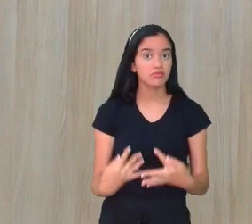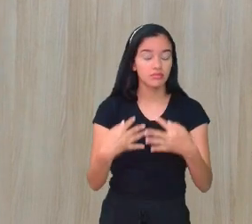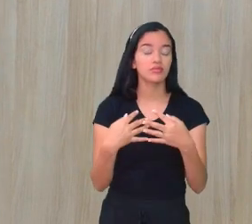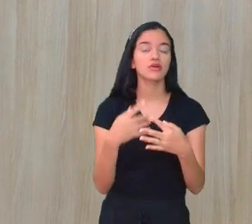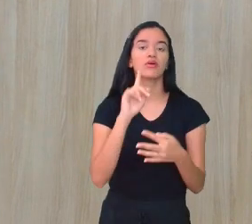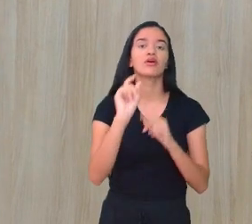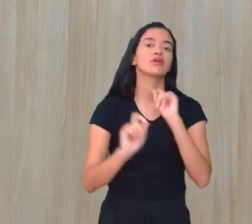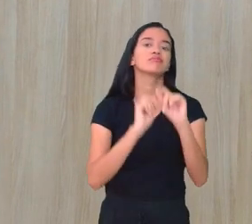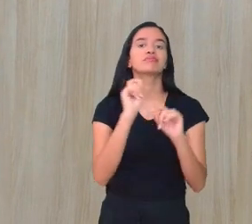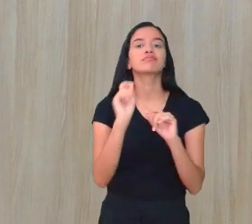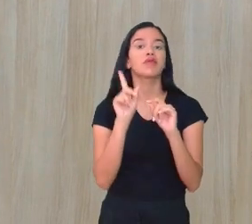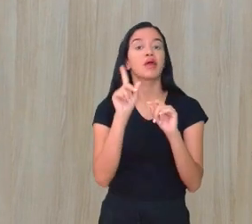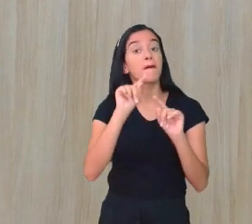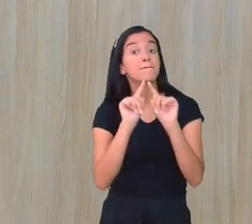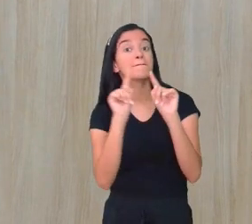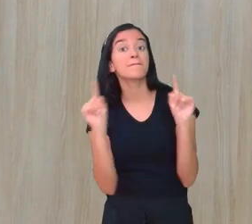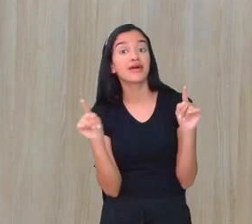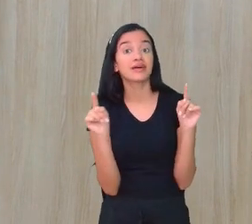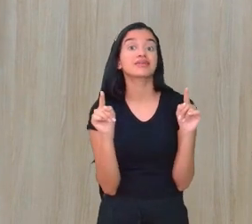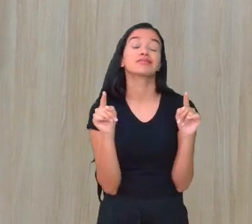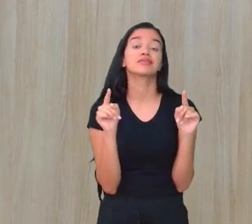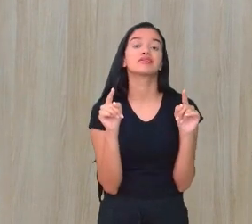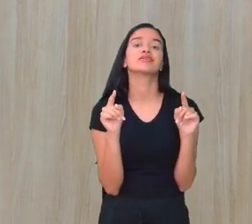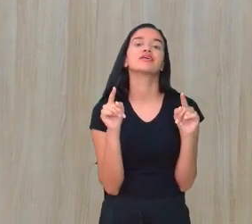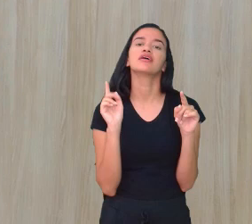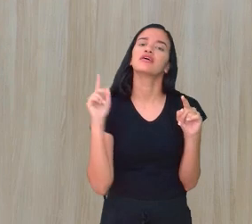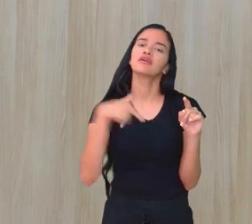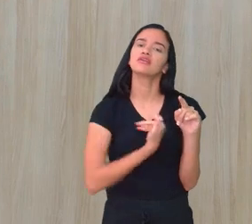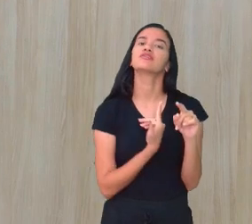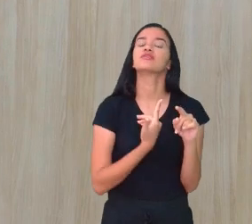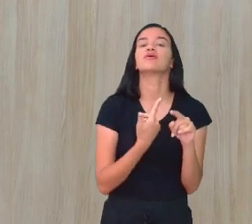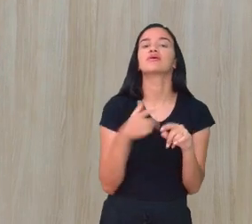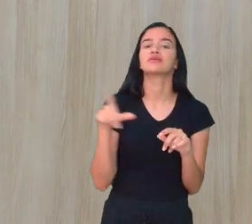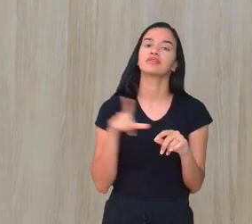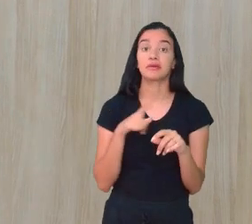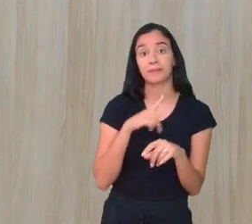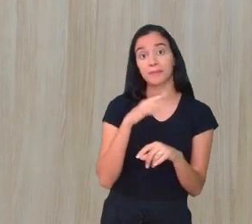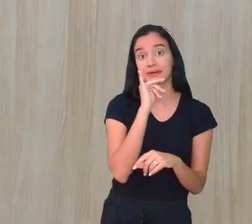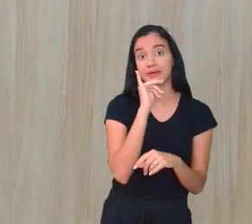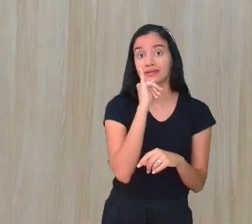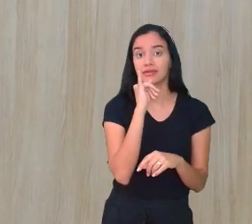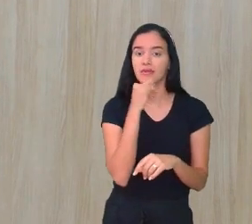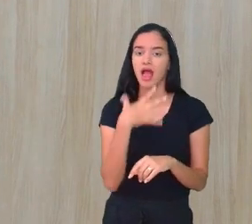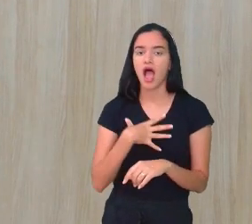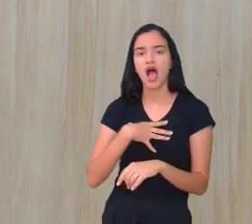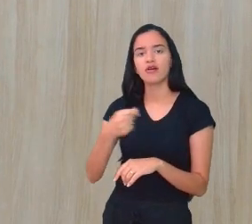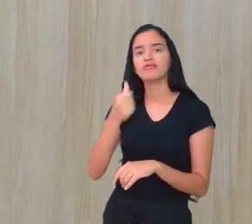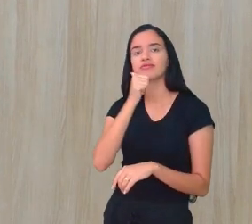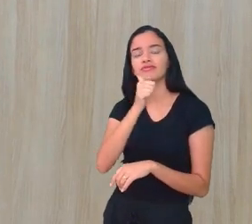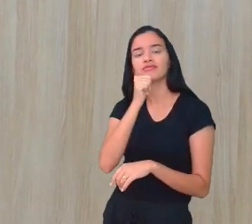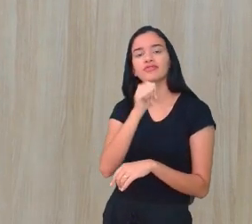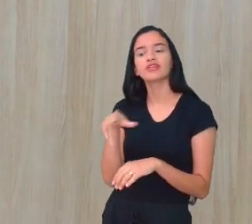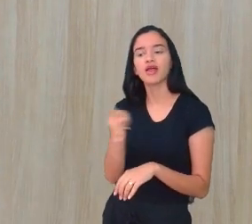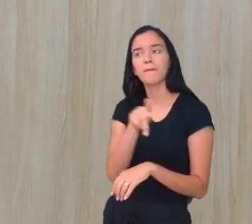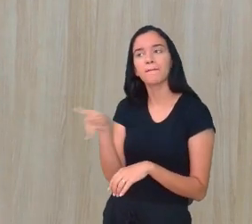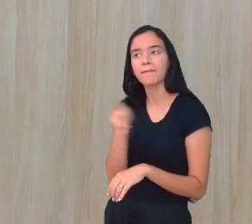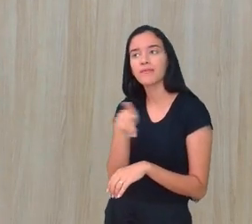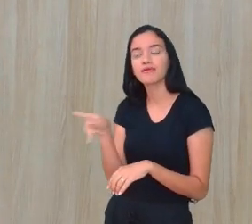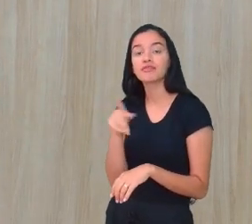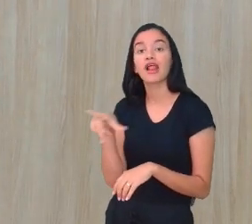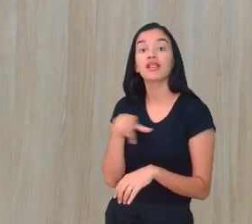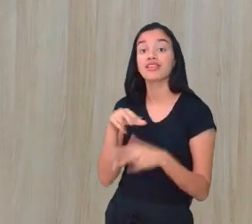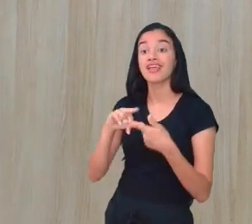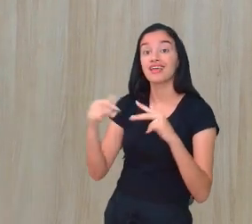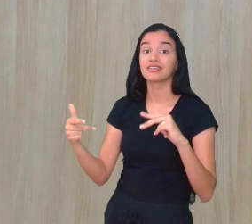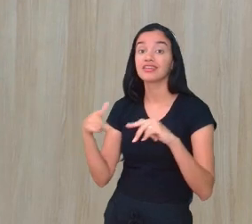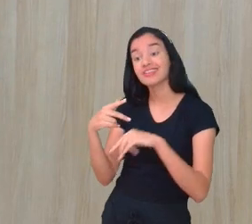aí herdadas, né? Mas, né, a gente herda. Então, por exemplo, a filha da professora Cláudia tem lá a genética dela. Se